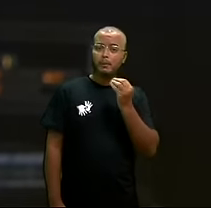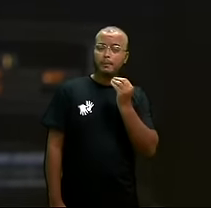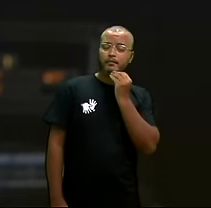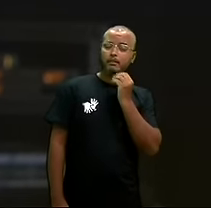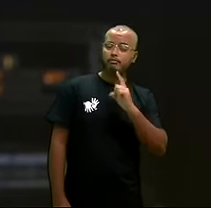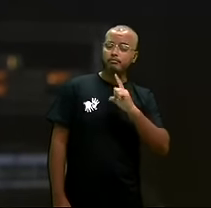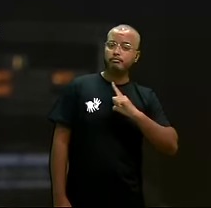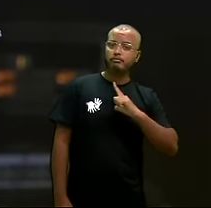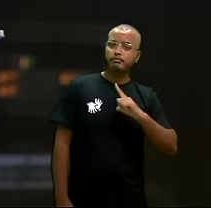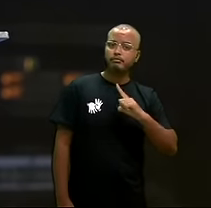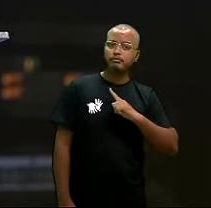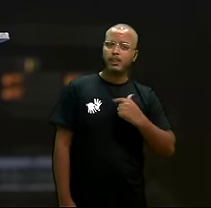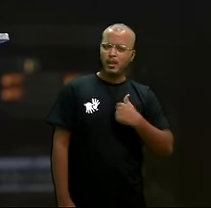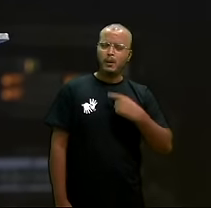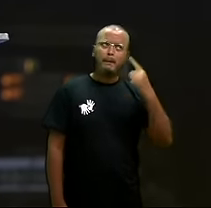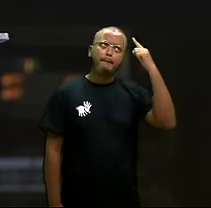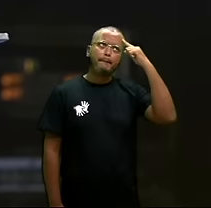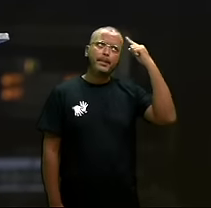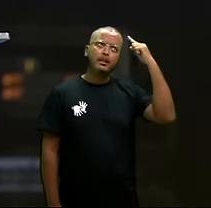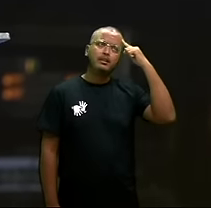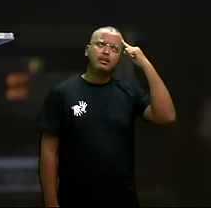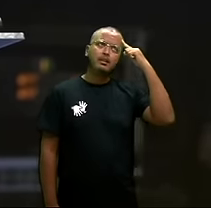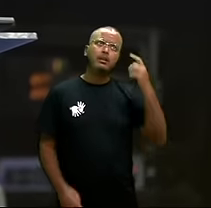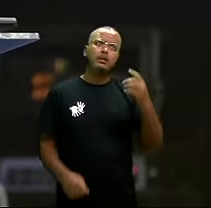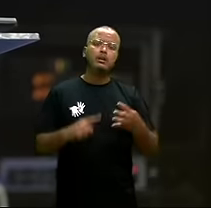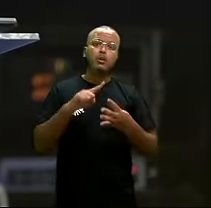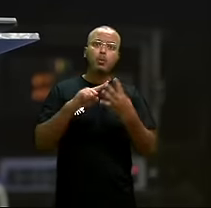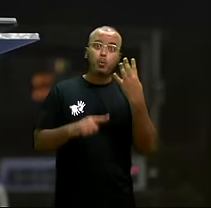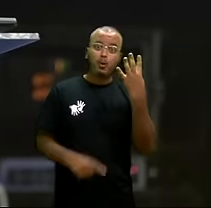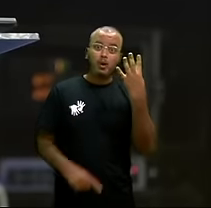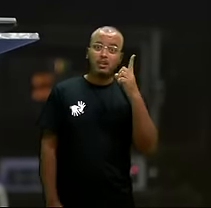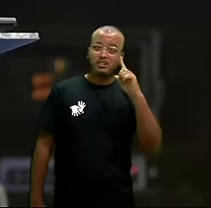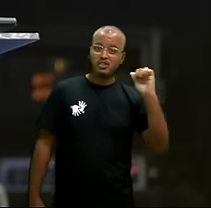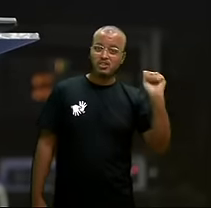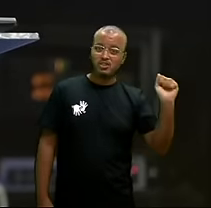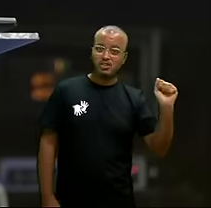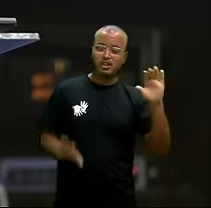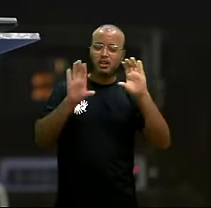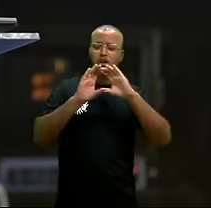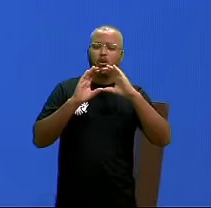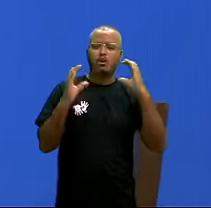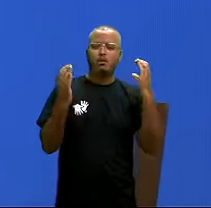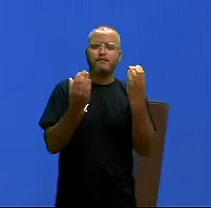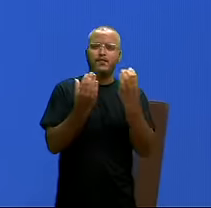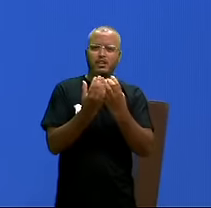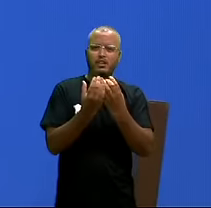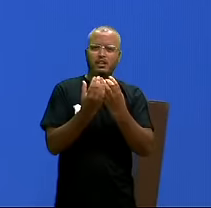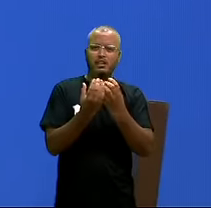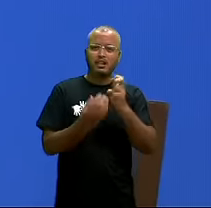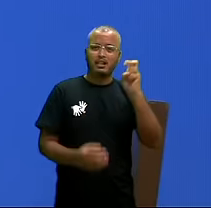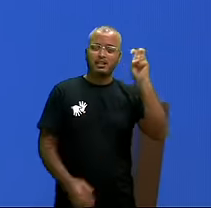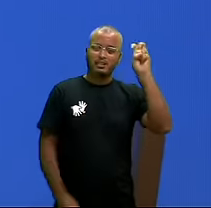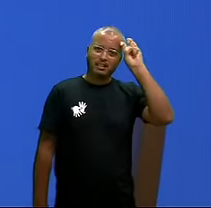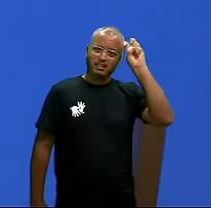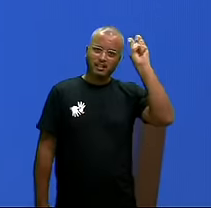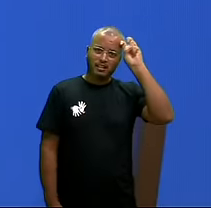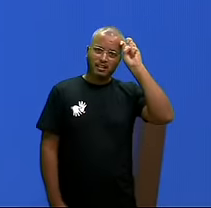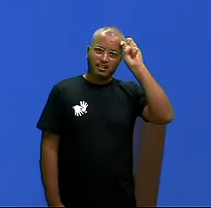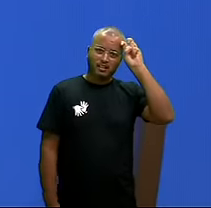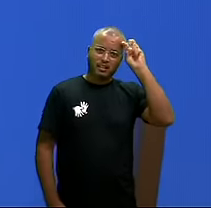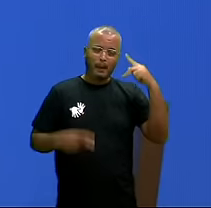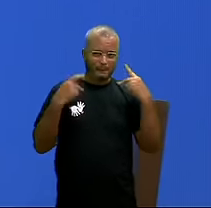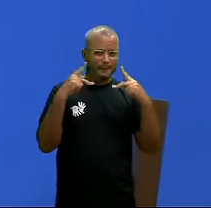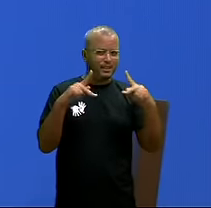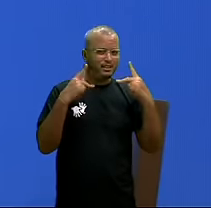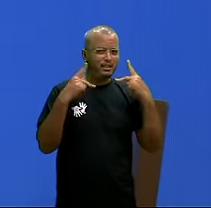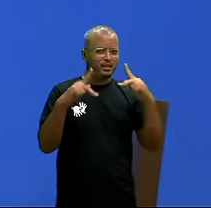pensando, 4 dias mergulhado nisso aqui. Aquela quinta-feira, Deus usou a pastora Gabriela. Eu nunca vi daqui na minha vida. Falei: cara, eu